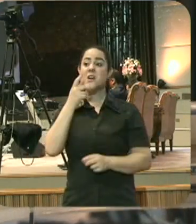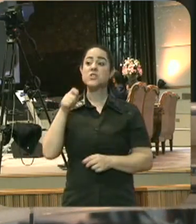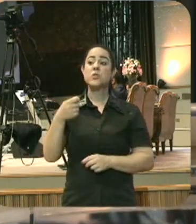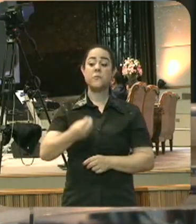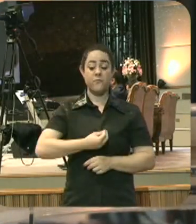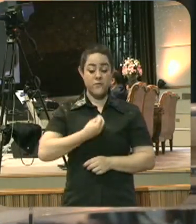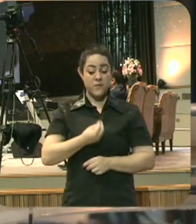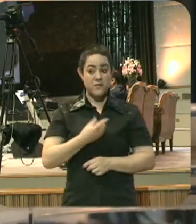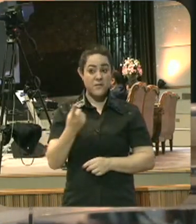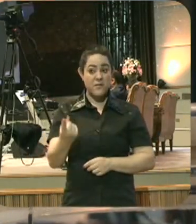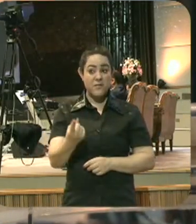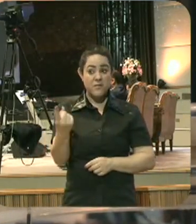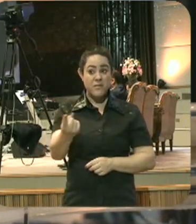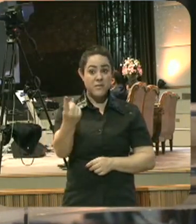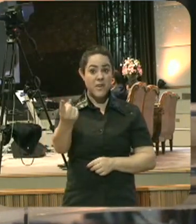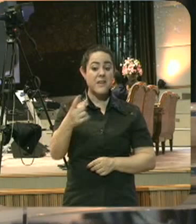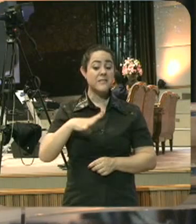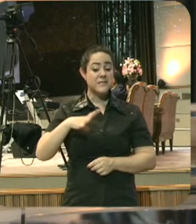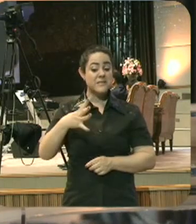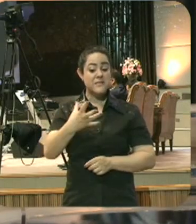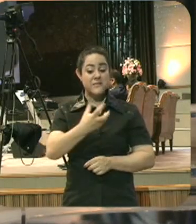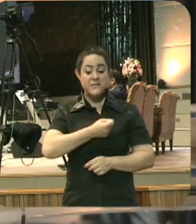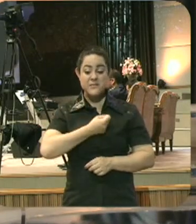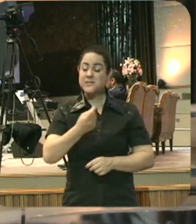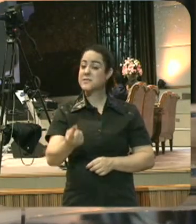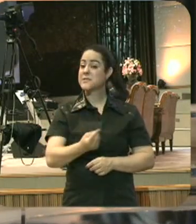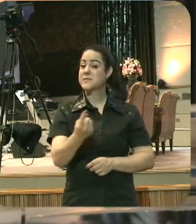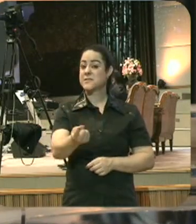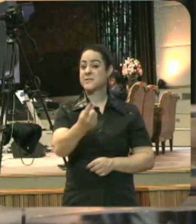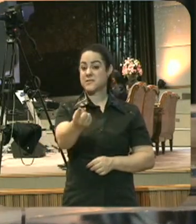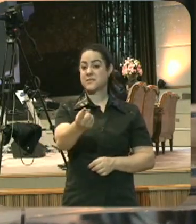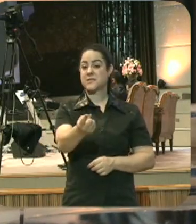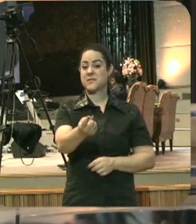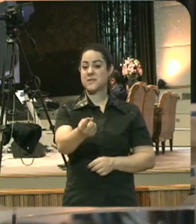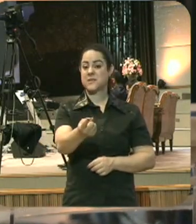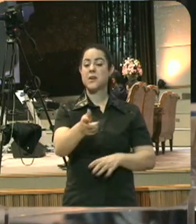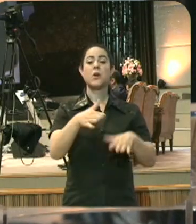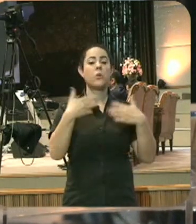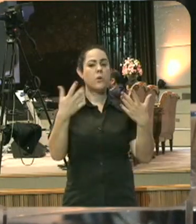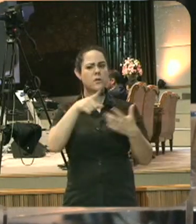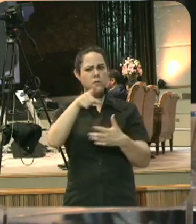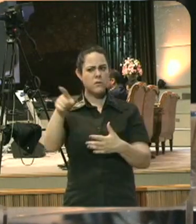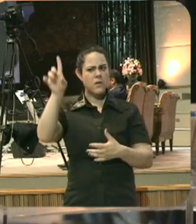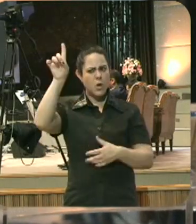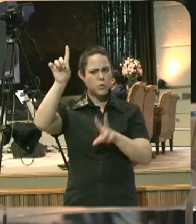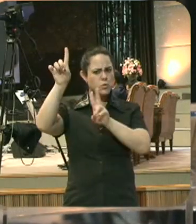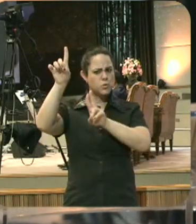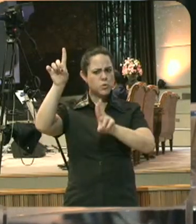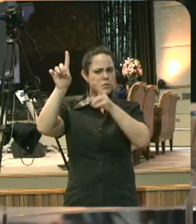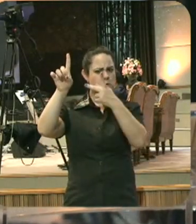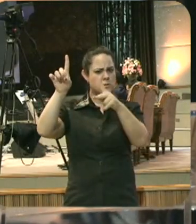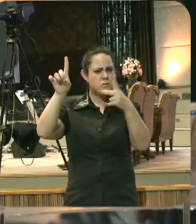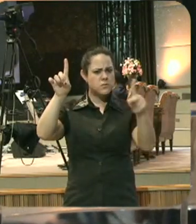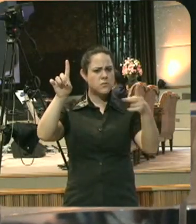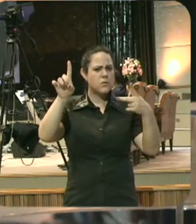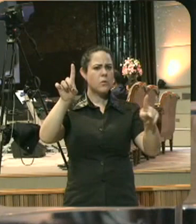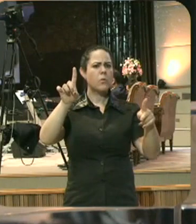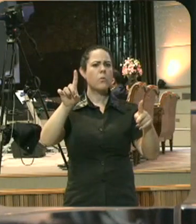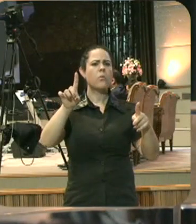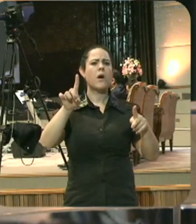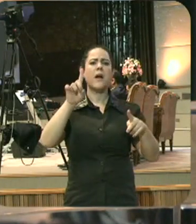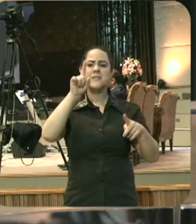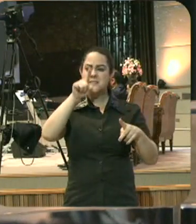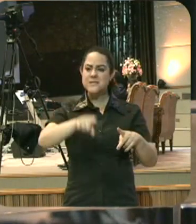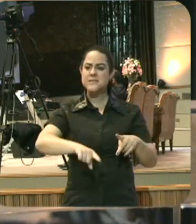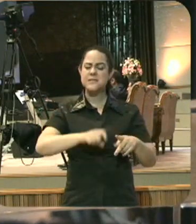vida eterna, de salvação eterna. E quando você é instrumento de resposta de oração